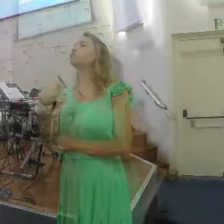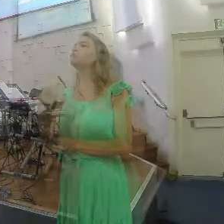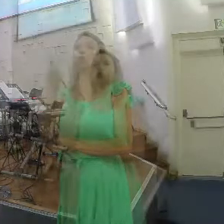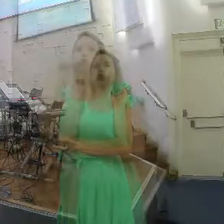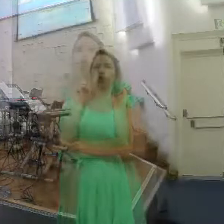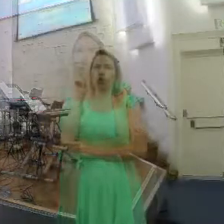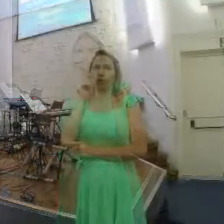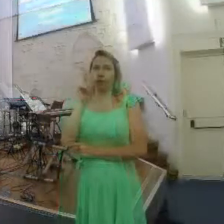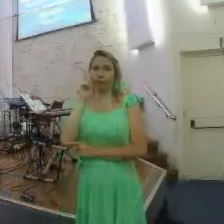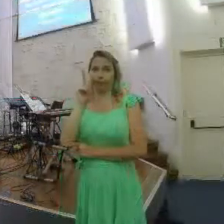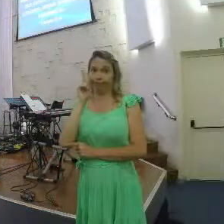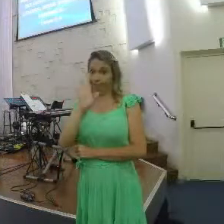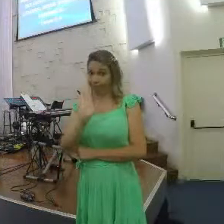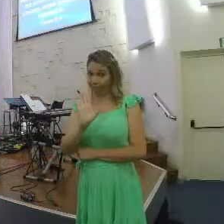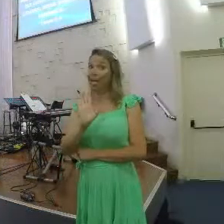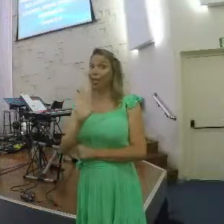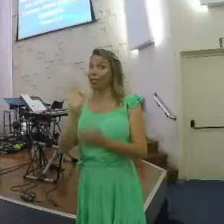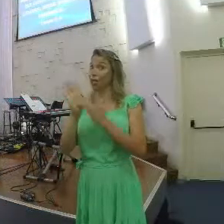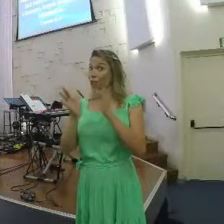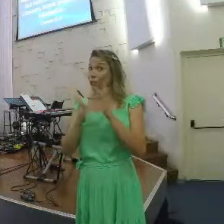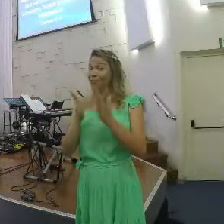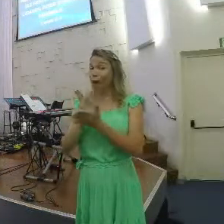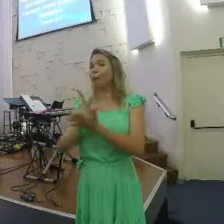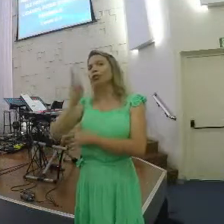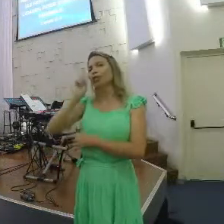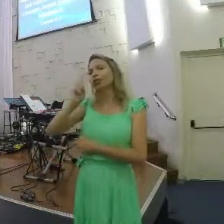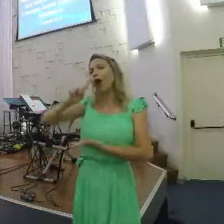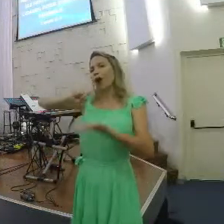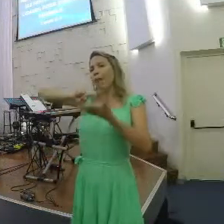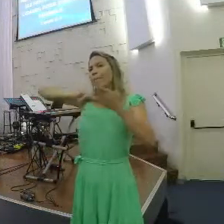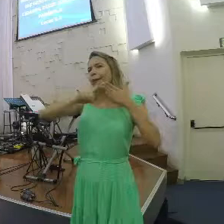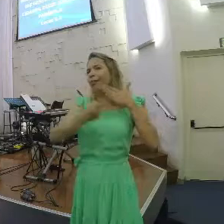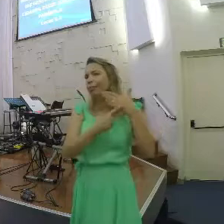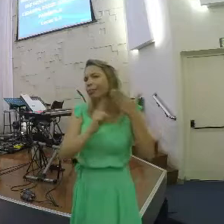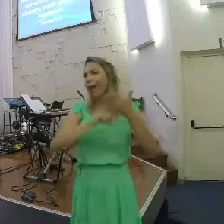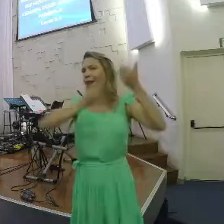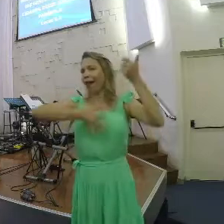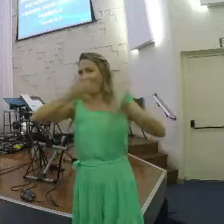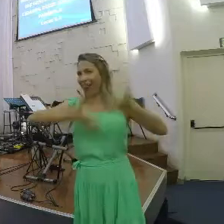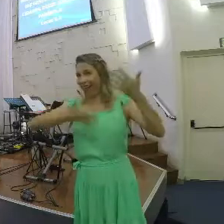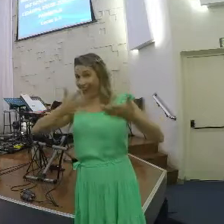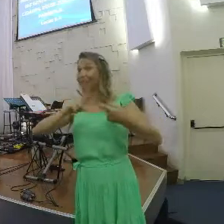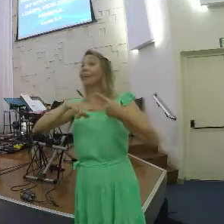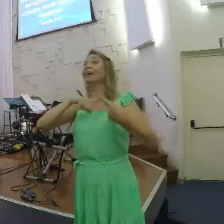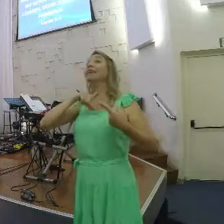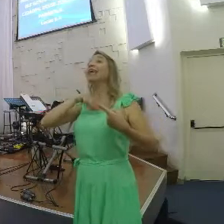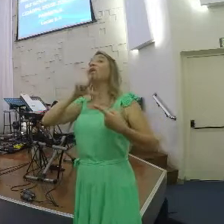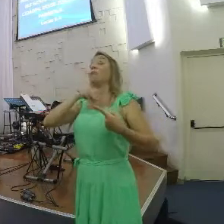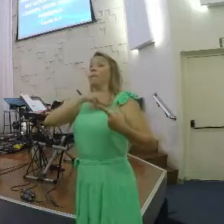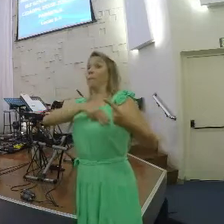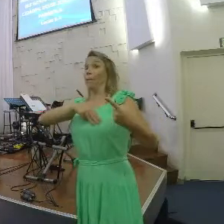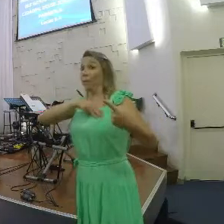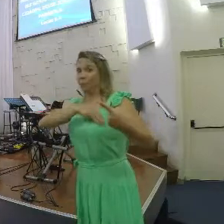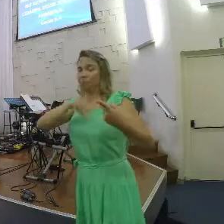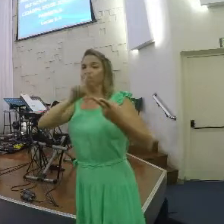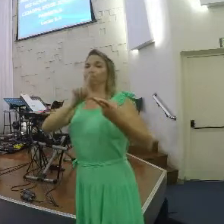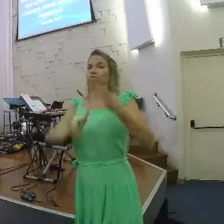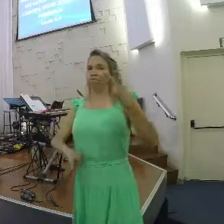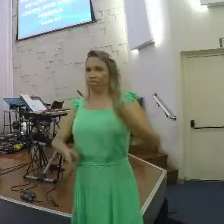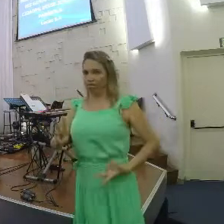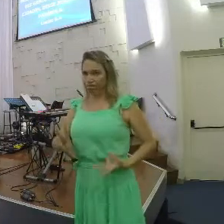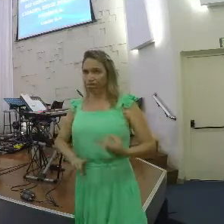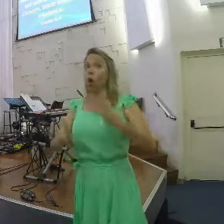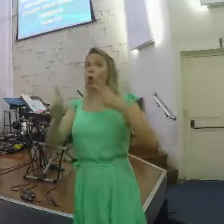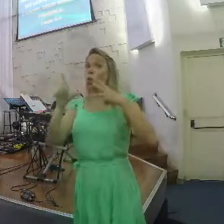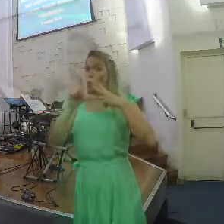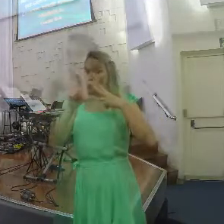presente nos evangelhos sinóticos. Está presente em Marcos, em Mateus e em Lucas. E diz-nos assim